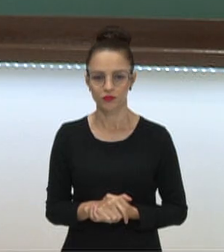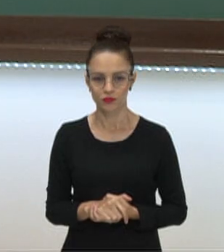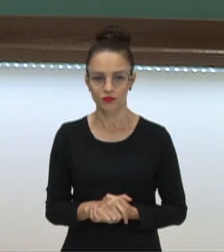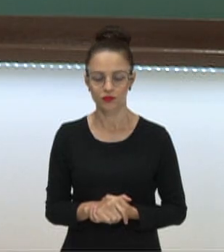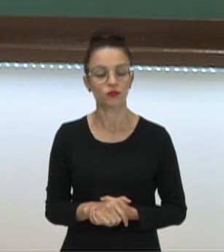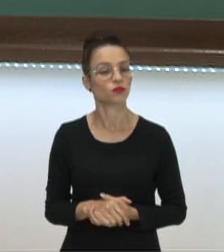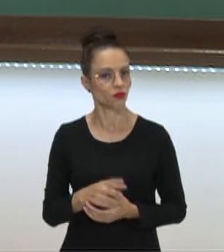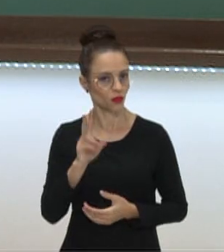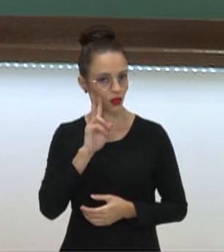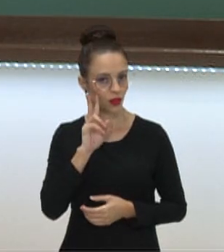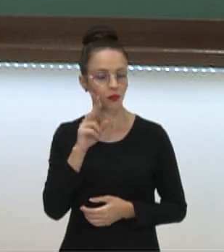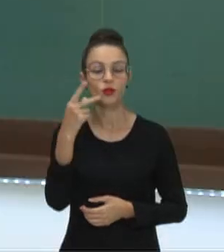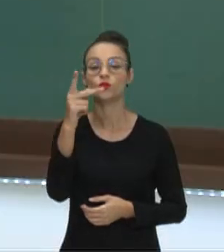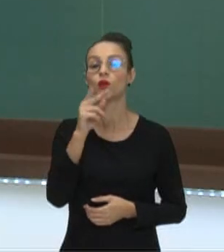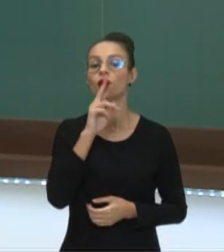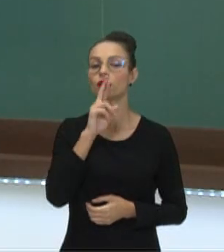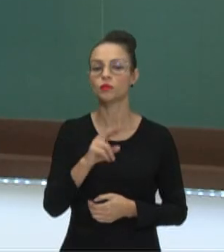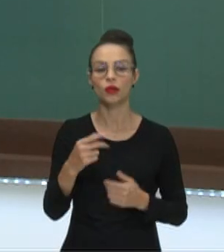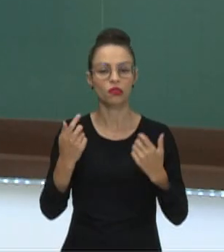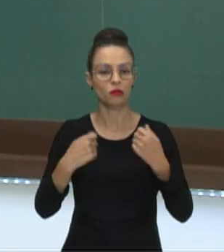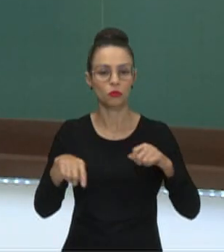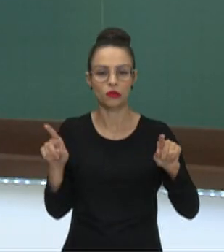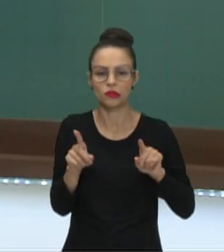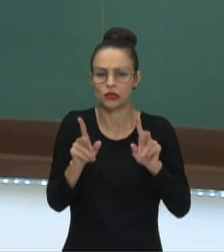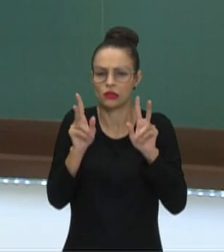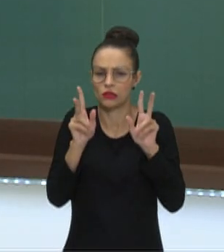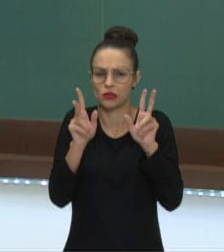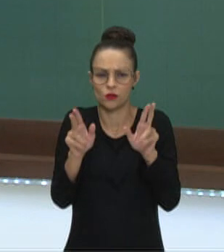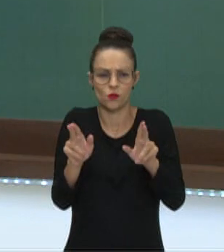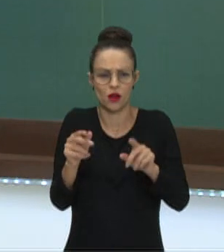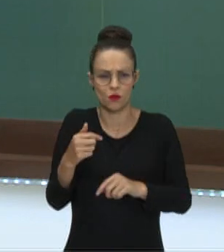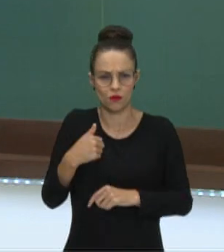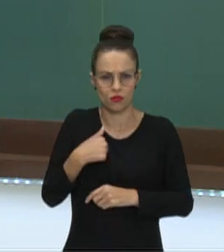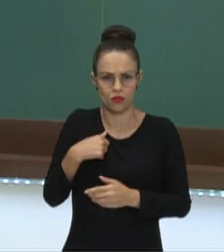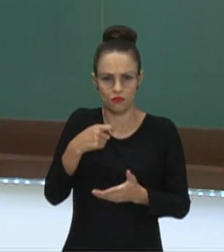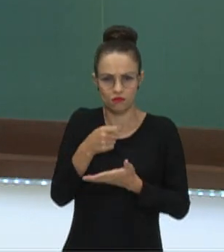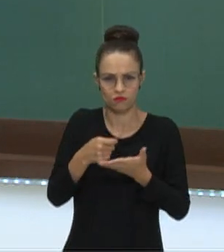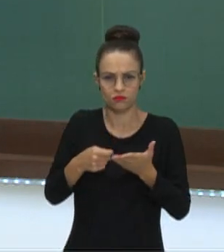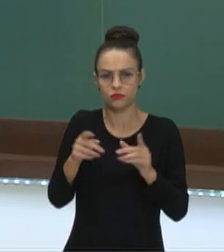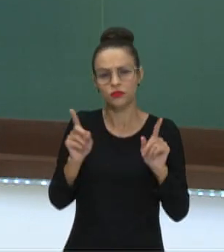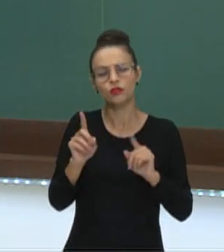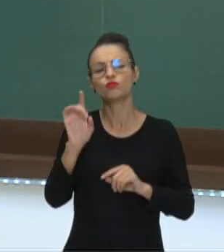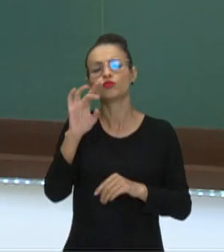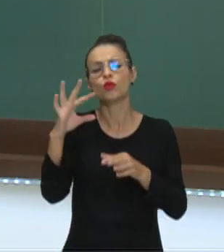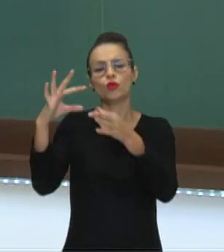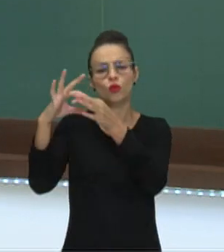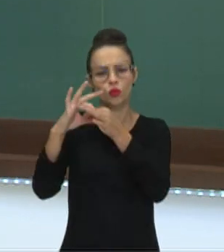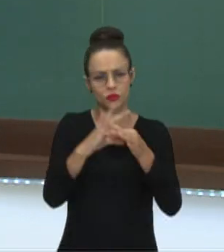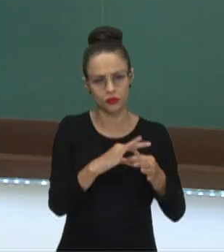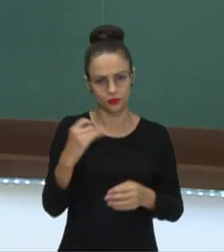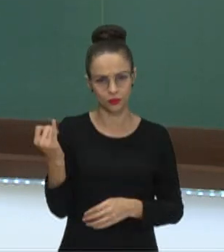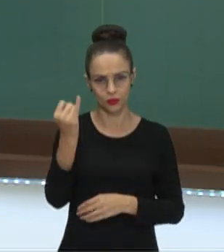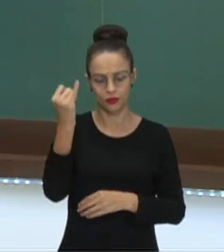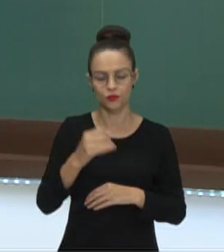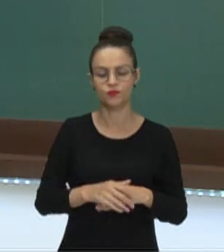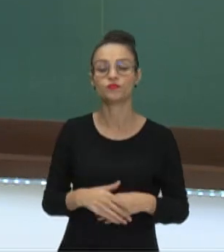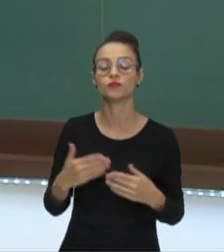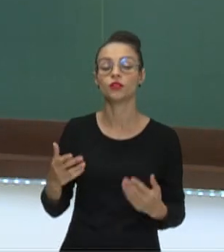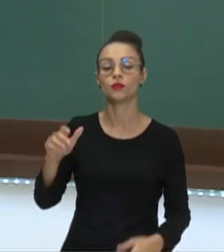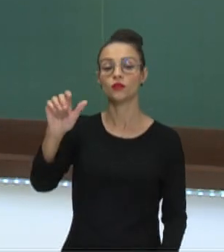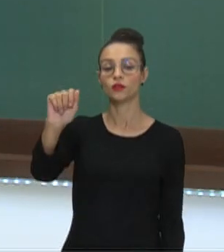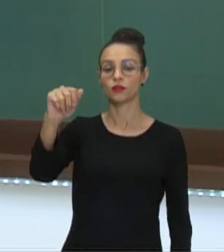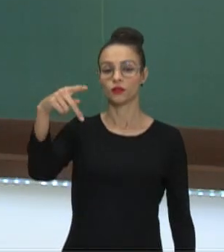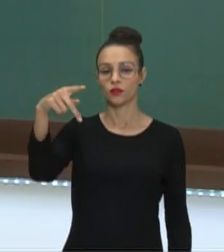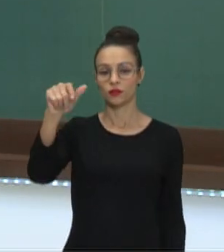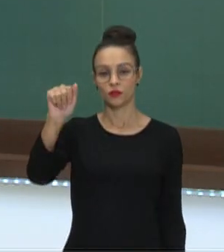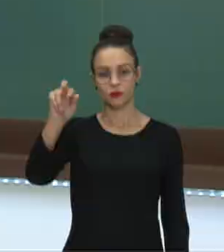Sempre lembrando que a sua resposta ela não precisa ser exatamente como a minha, ela tem que estar nesse contexto. Então, o que foi o apartheid?